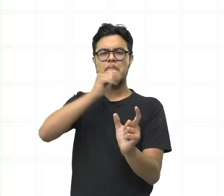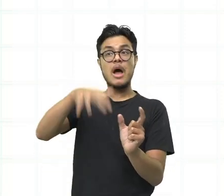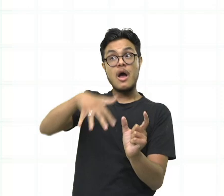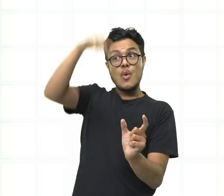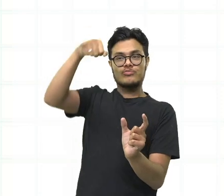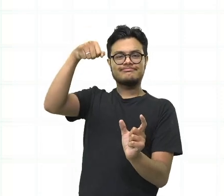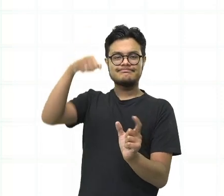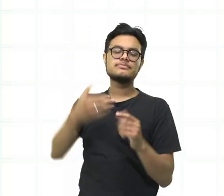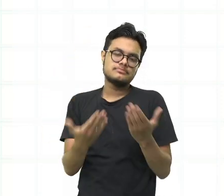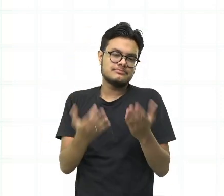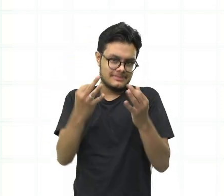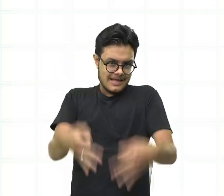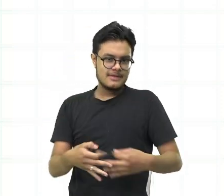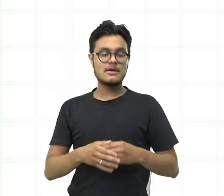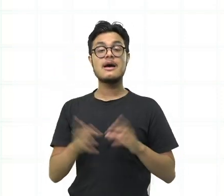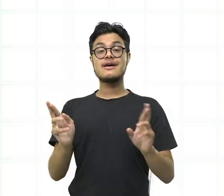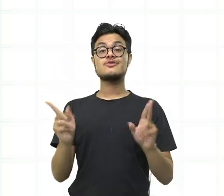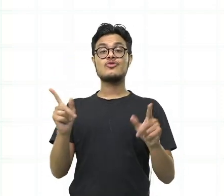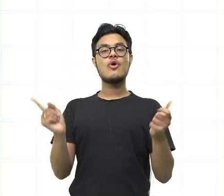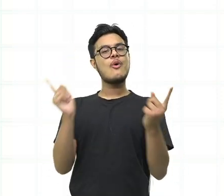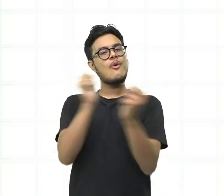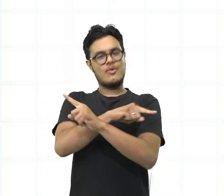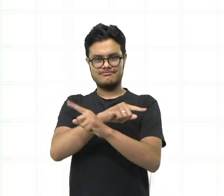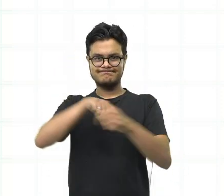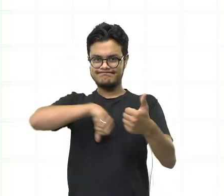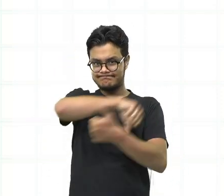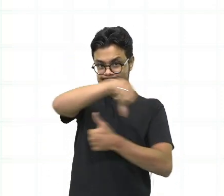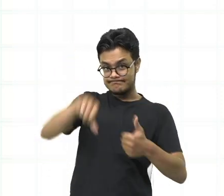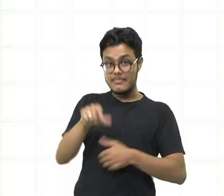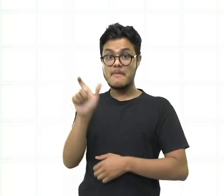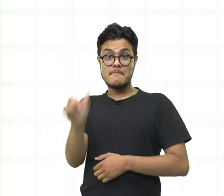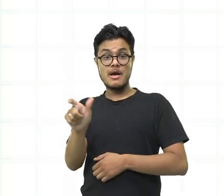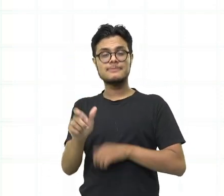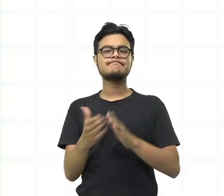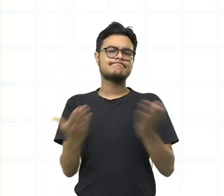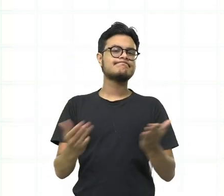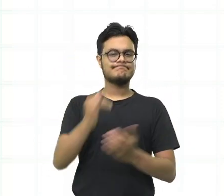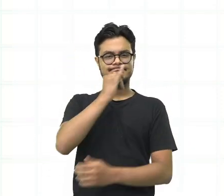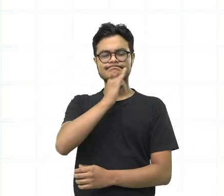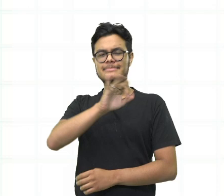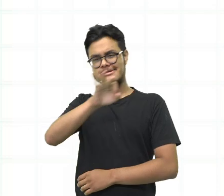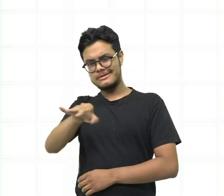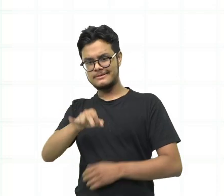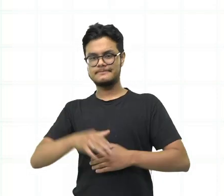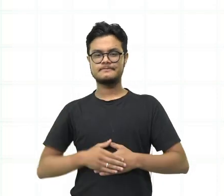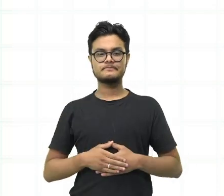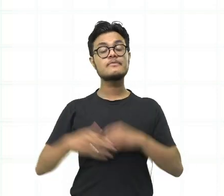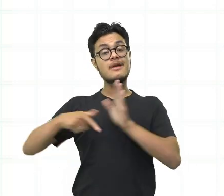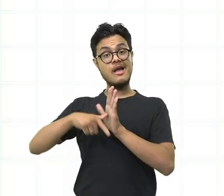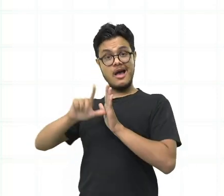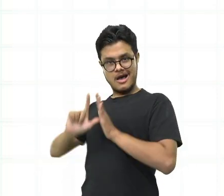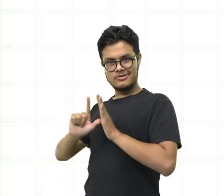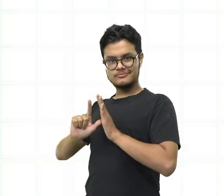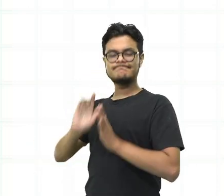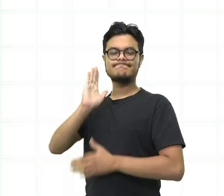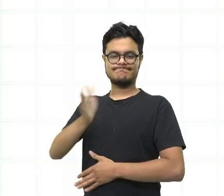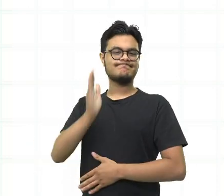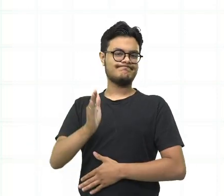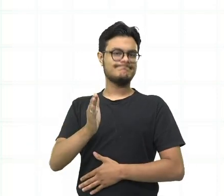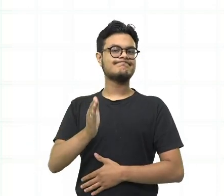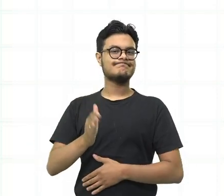ali modificou. E olha só, prestem atenção que ele apareceu antes